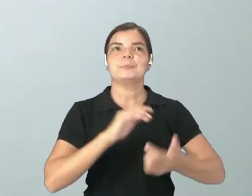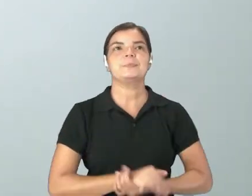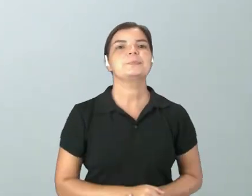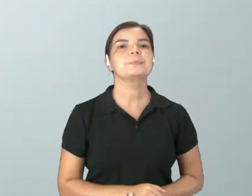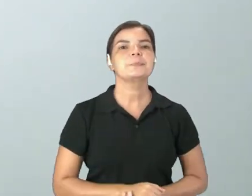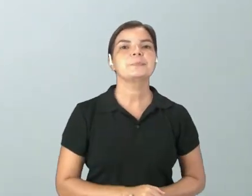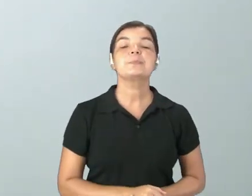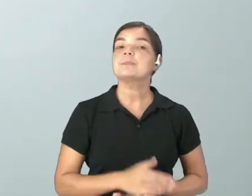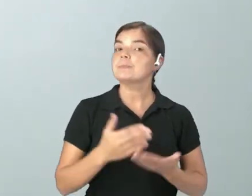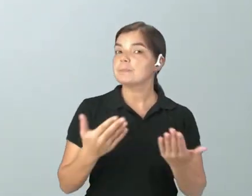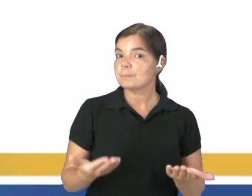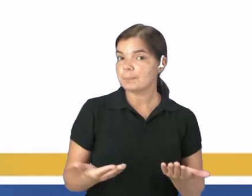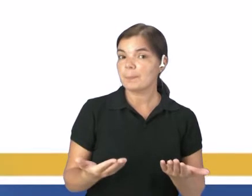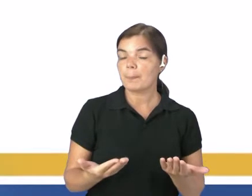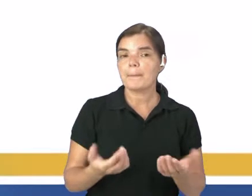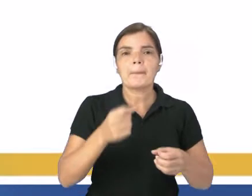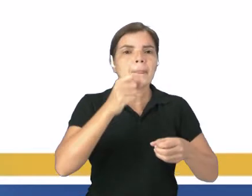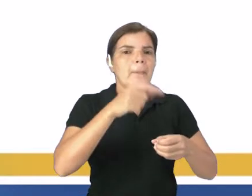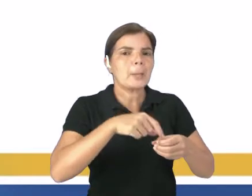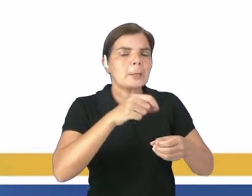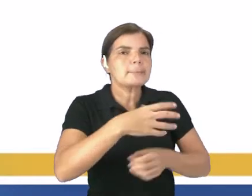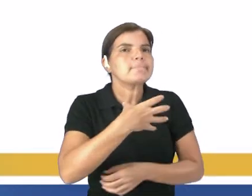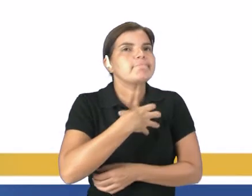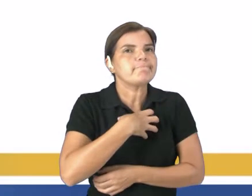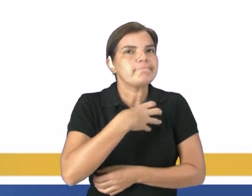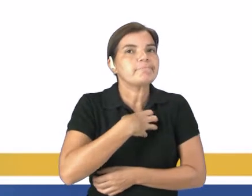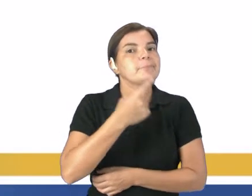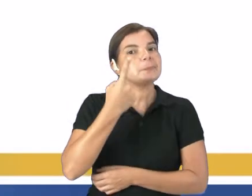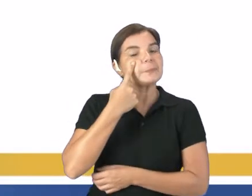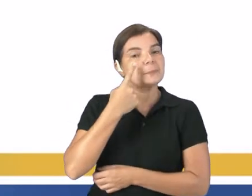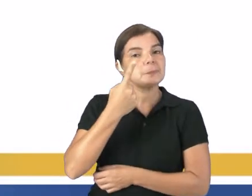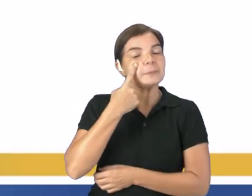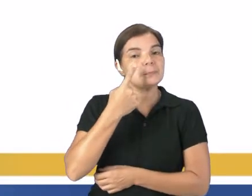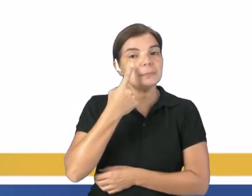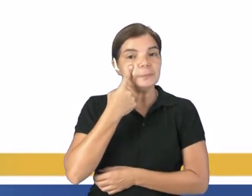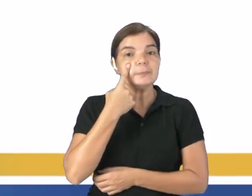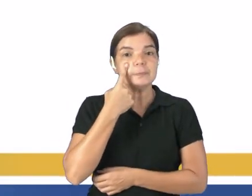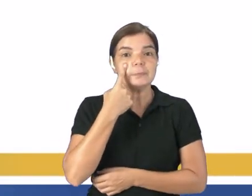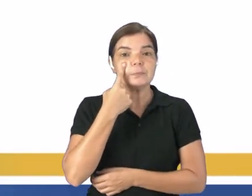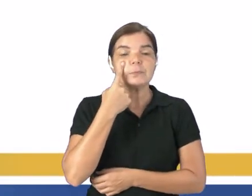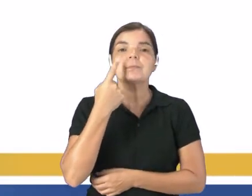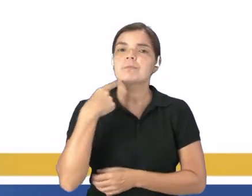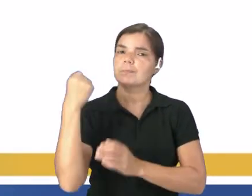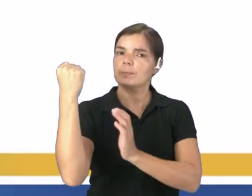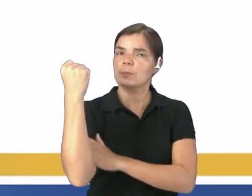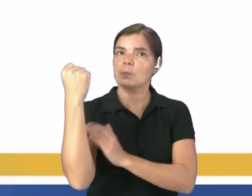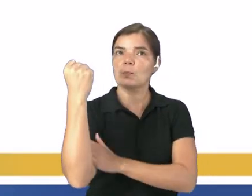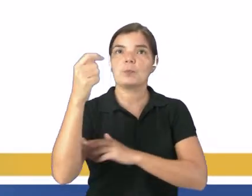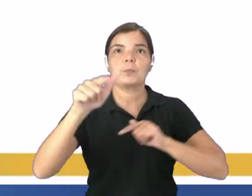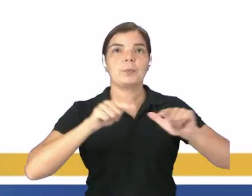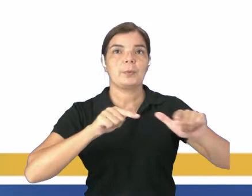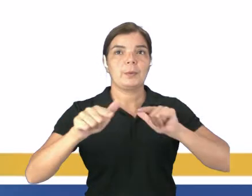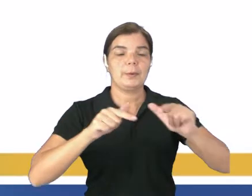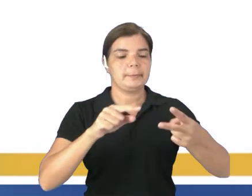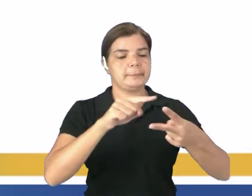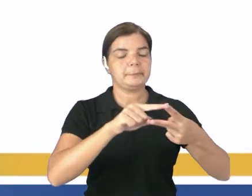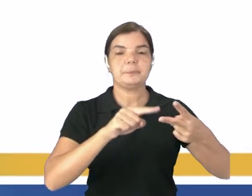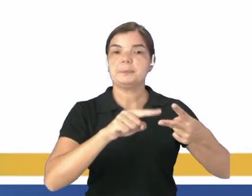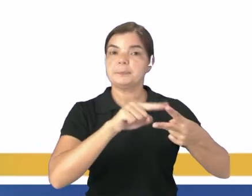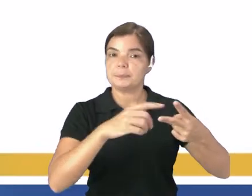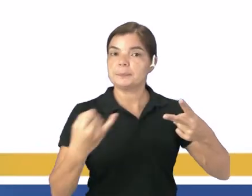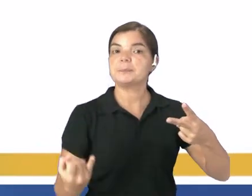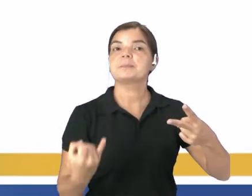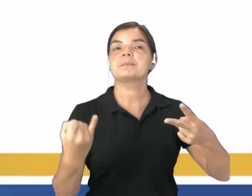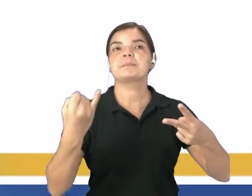aí, nesse modo de sistema capitalista, a gente vai ter a força de trabalho desempenhando dois papéis, que é